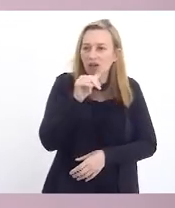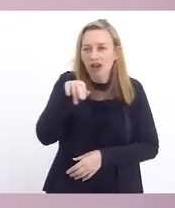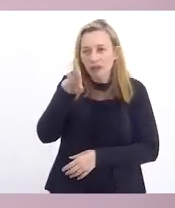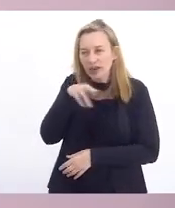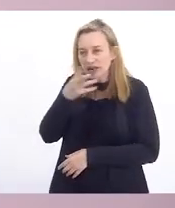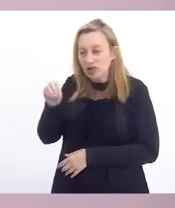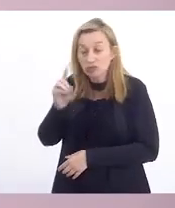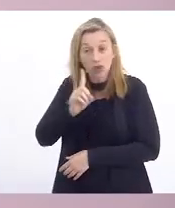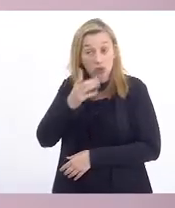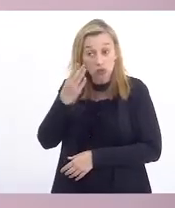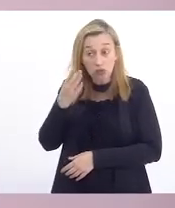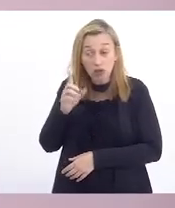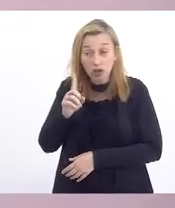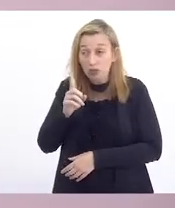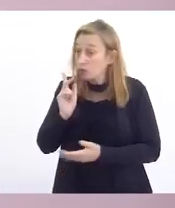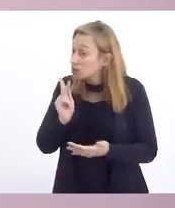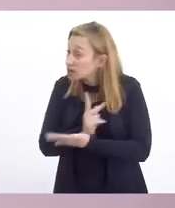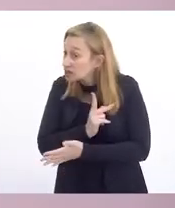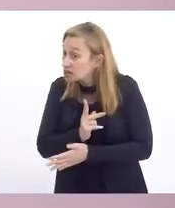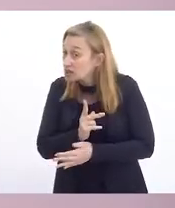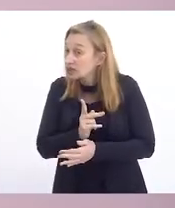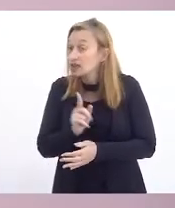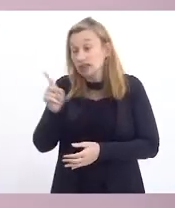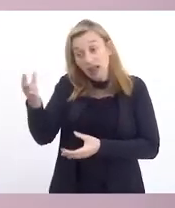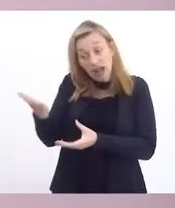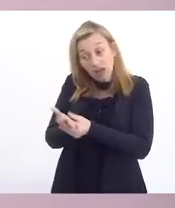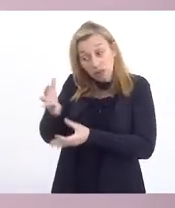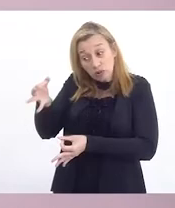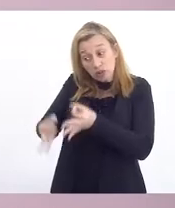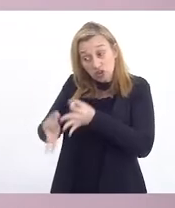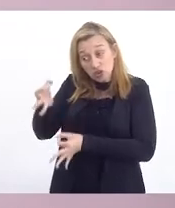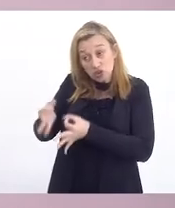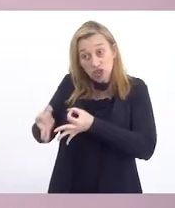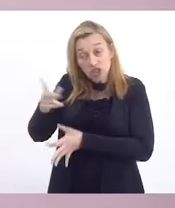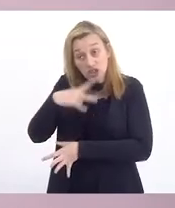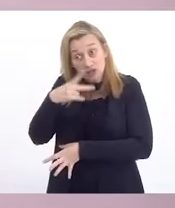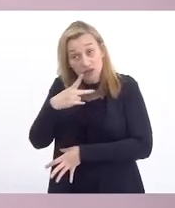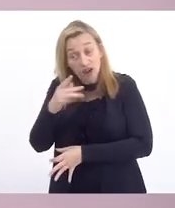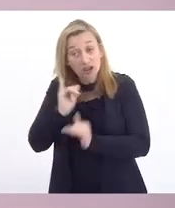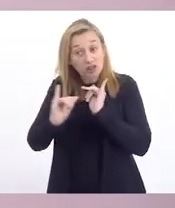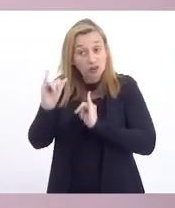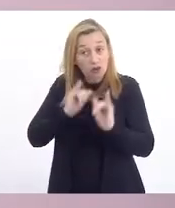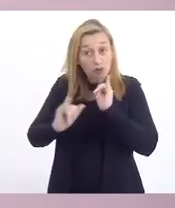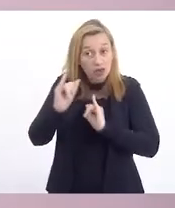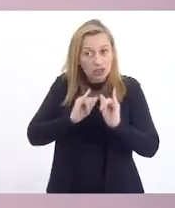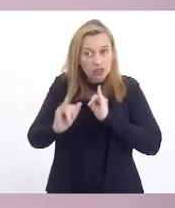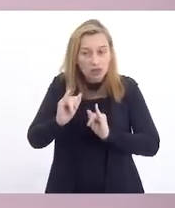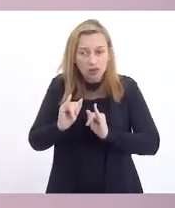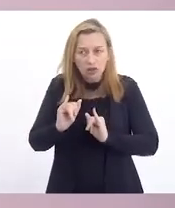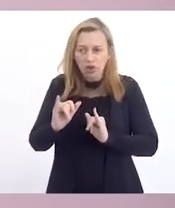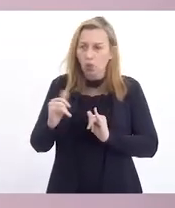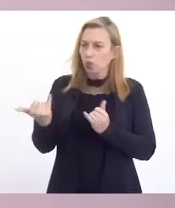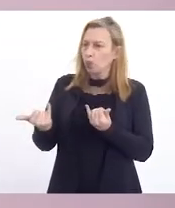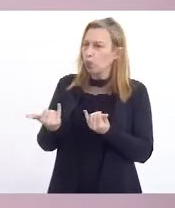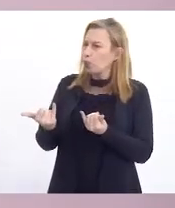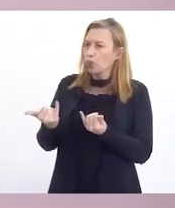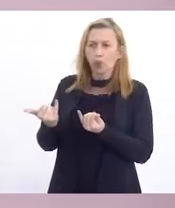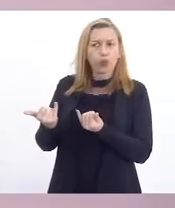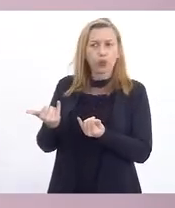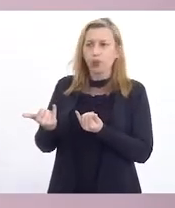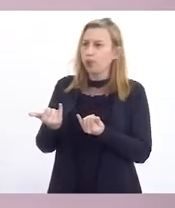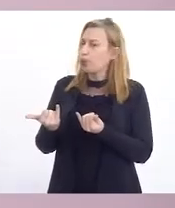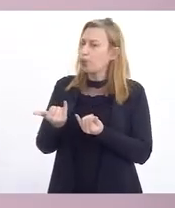ser efetivado. Está no TAC, lá em processo judicial. E a gente fala de informação. Eu não tenho informação, eu não